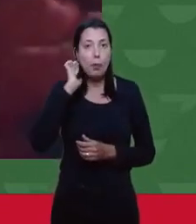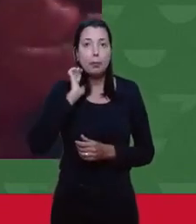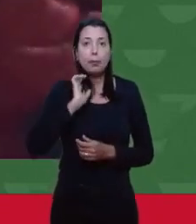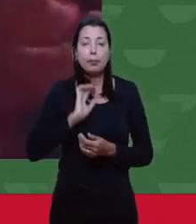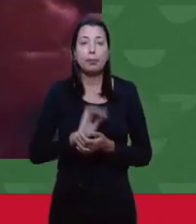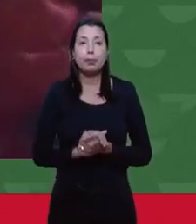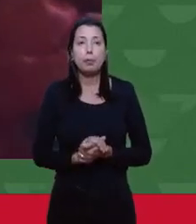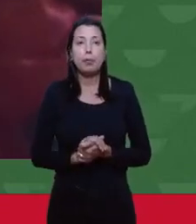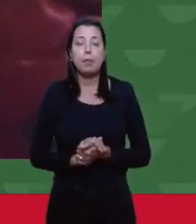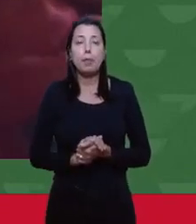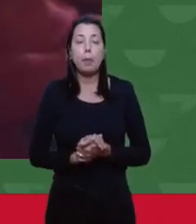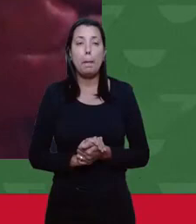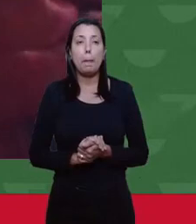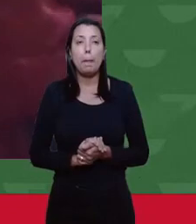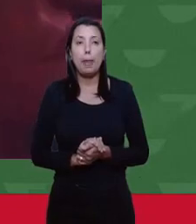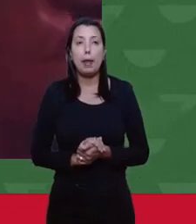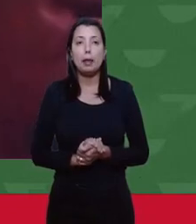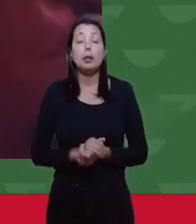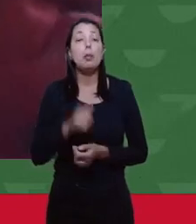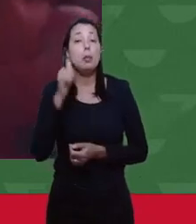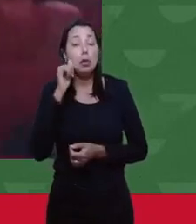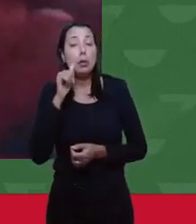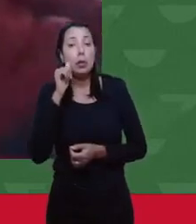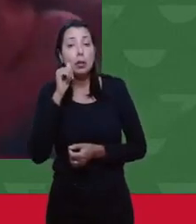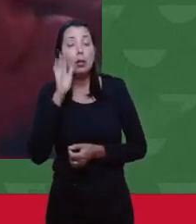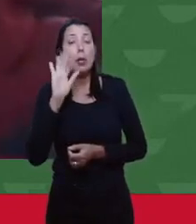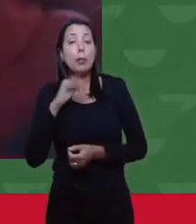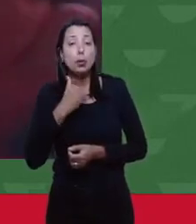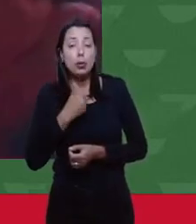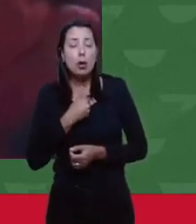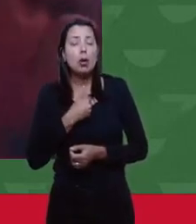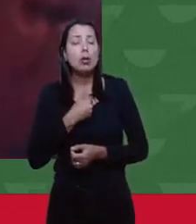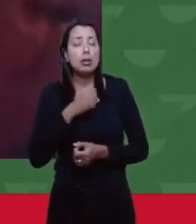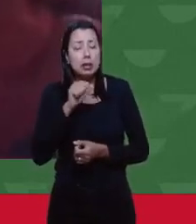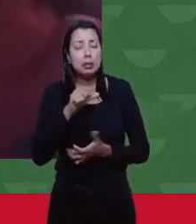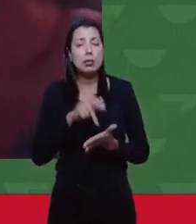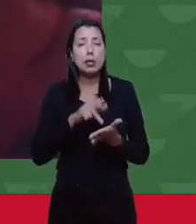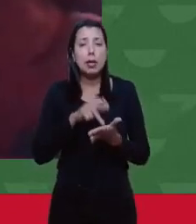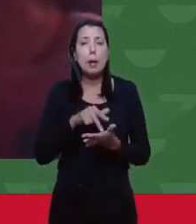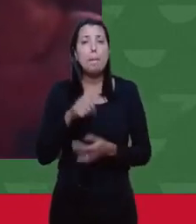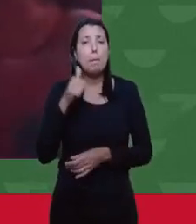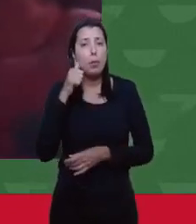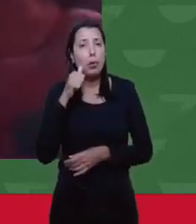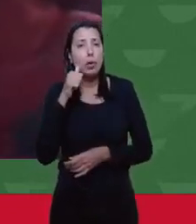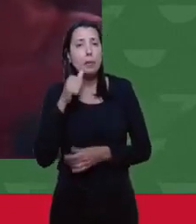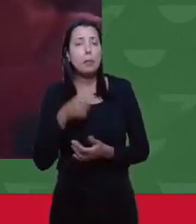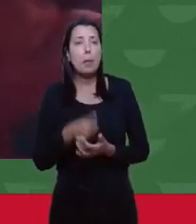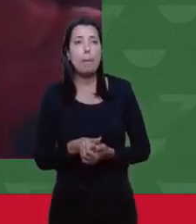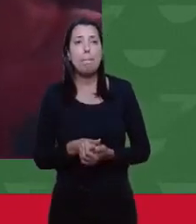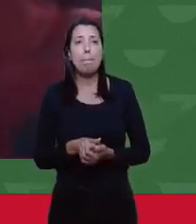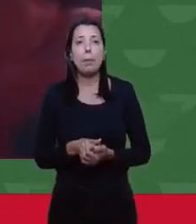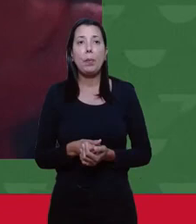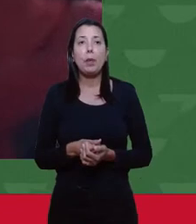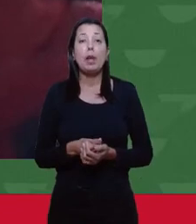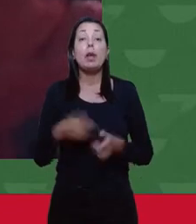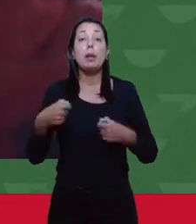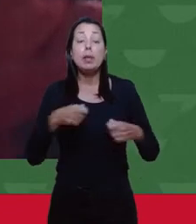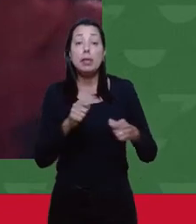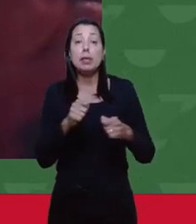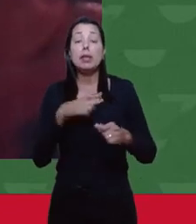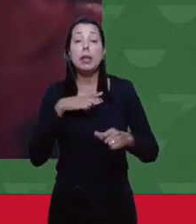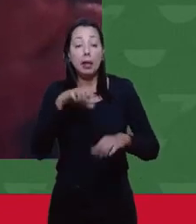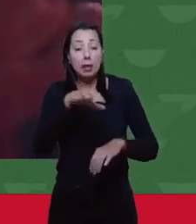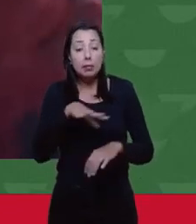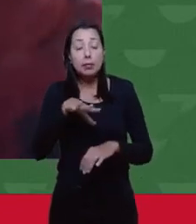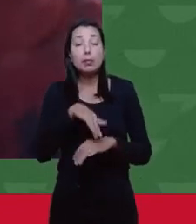mais, elas são mulheres, nós somos o que somos. E é preciso existir